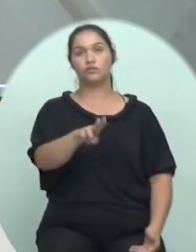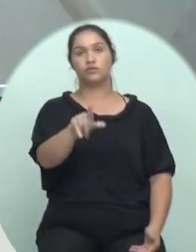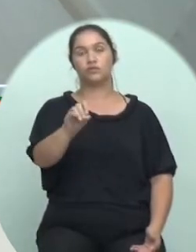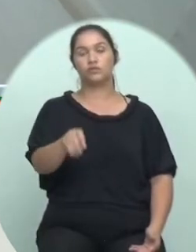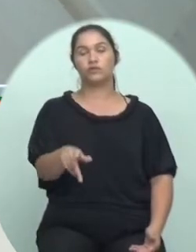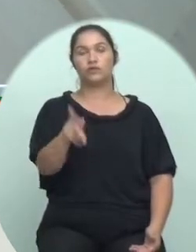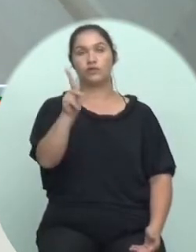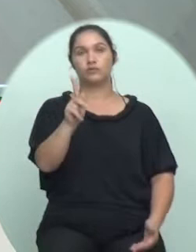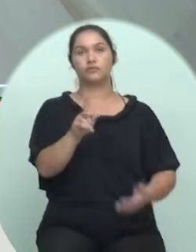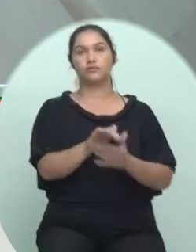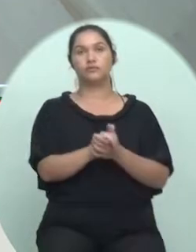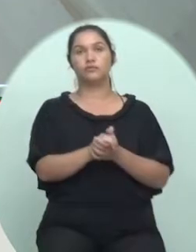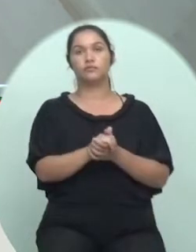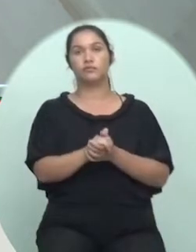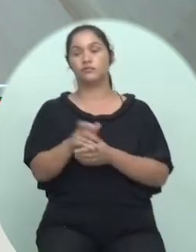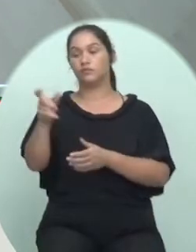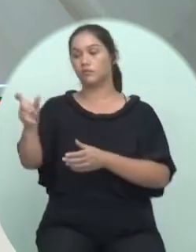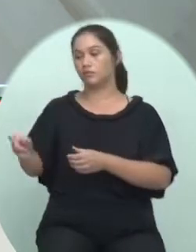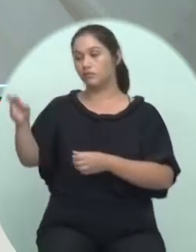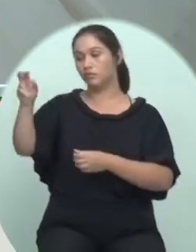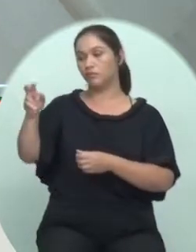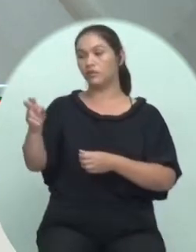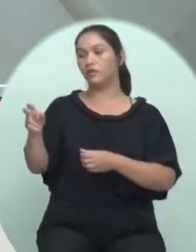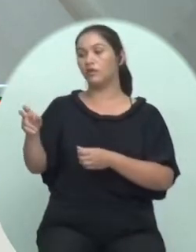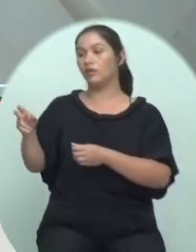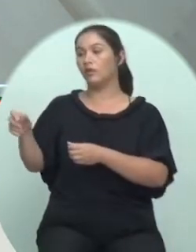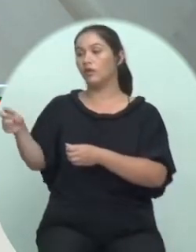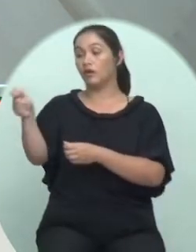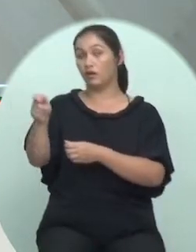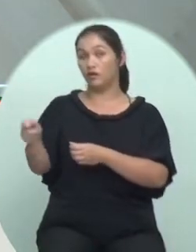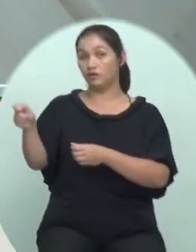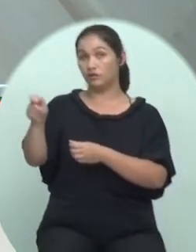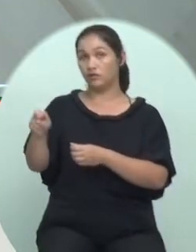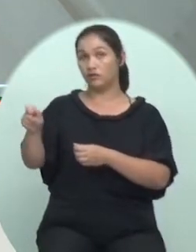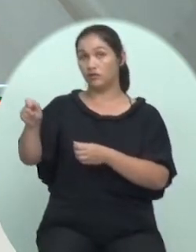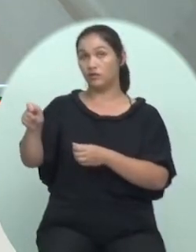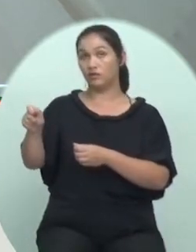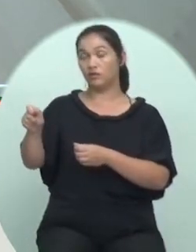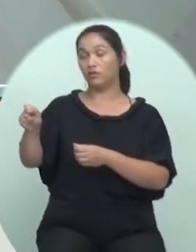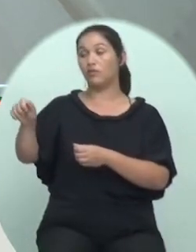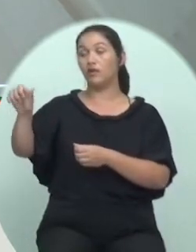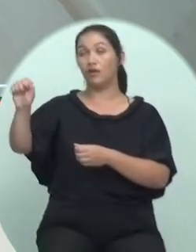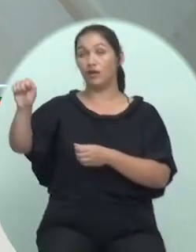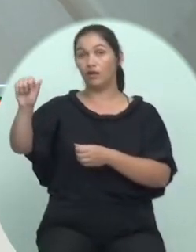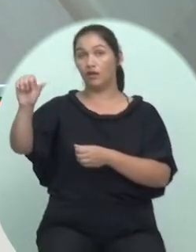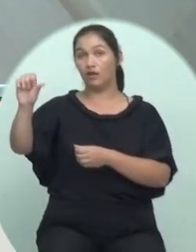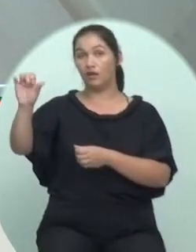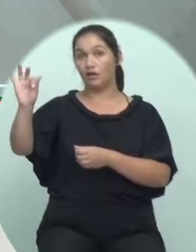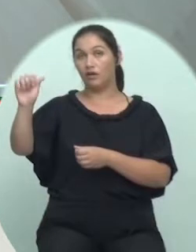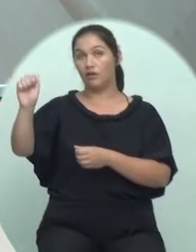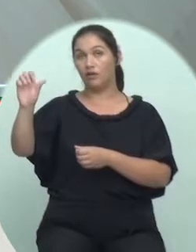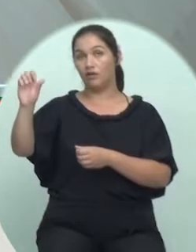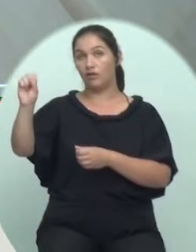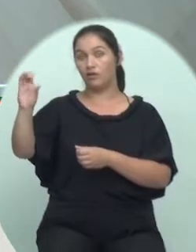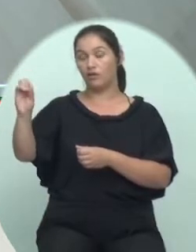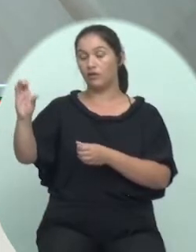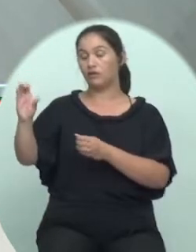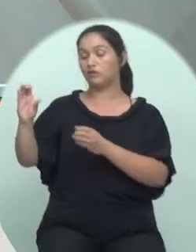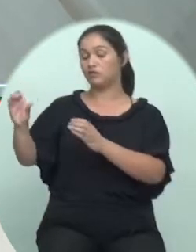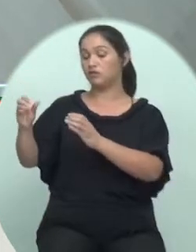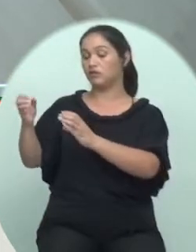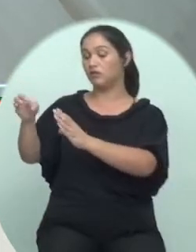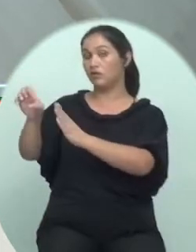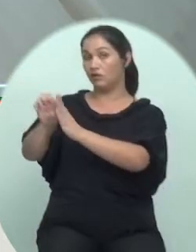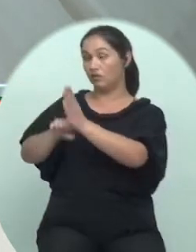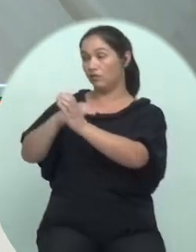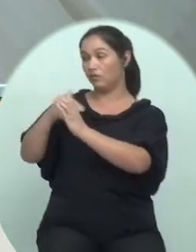Kaminski, envio do expediente à Associação Feminina de Assistência Social de Criciúma, a FASC, para que encaminhe a